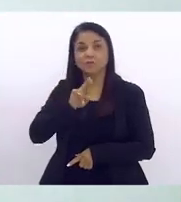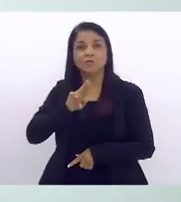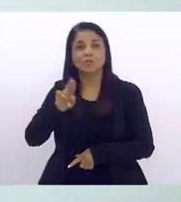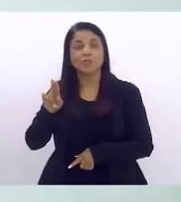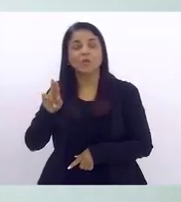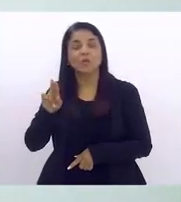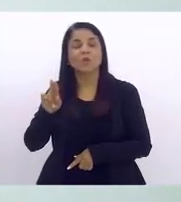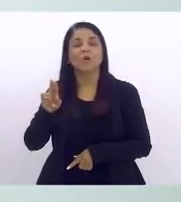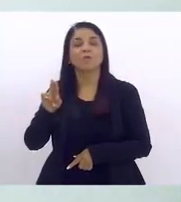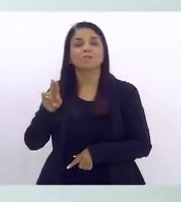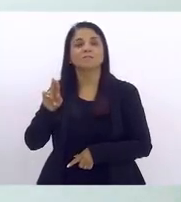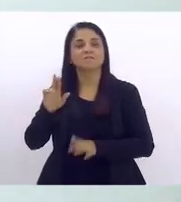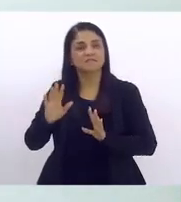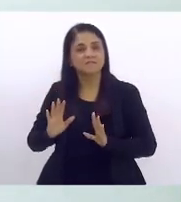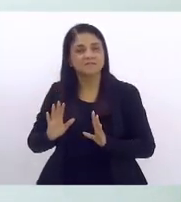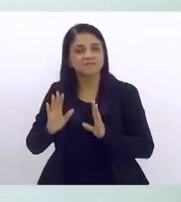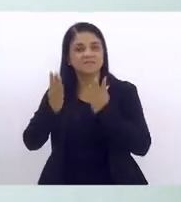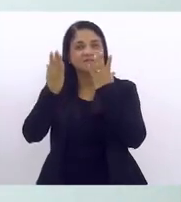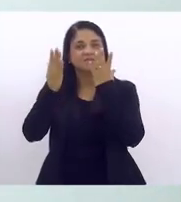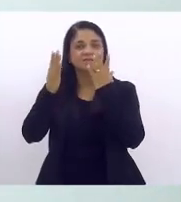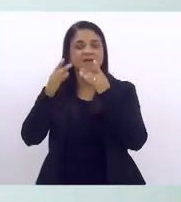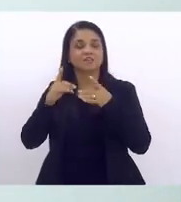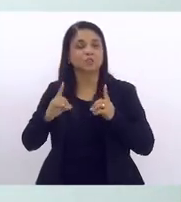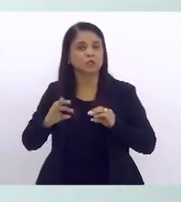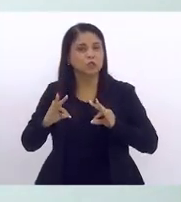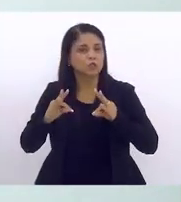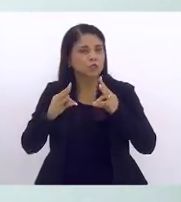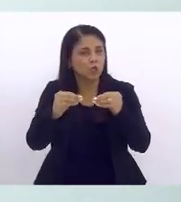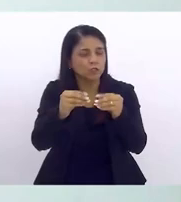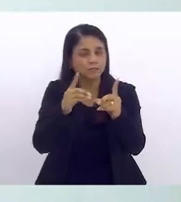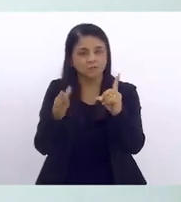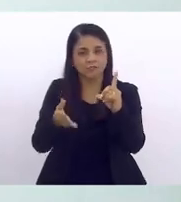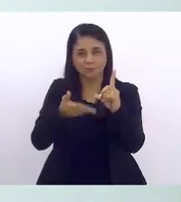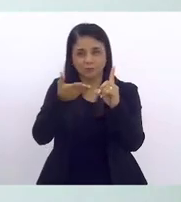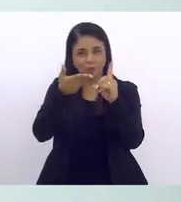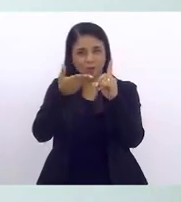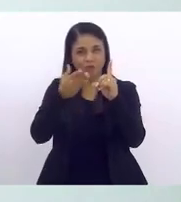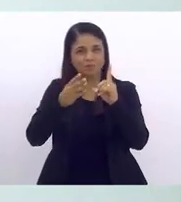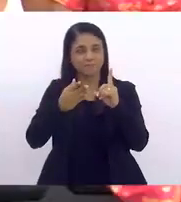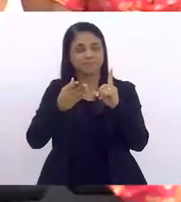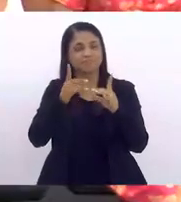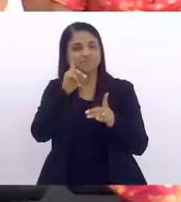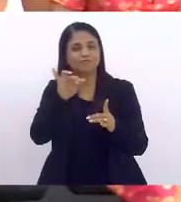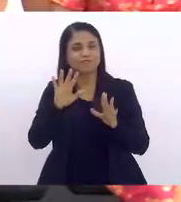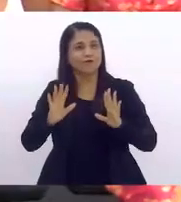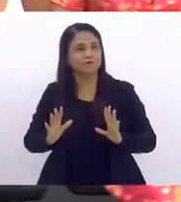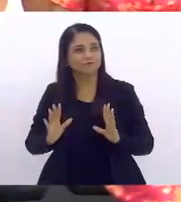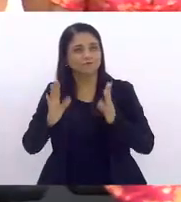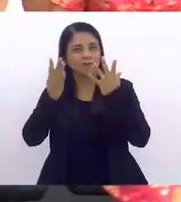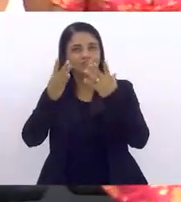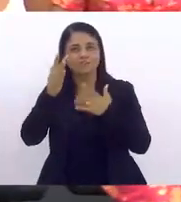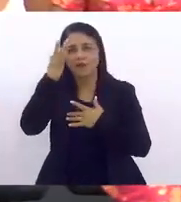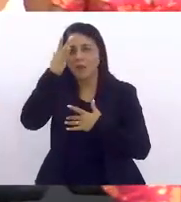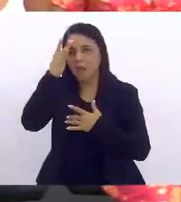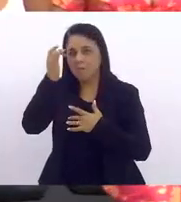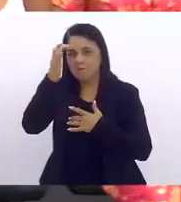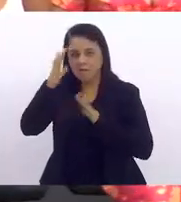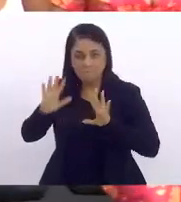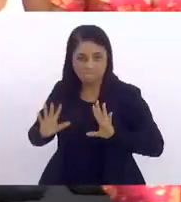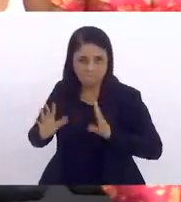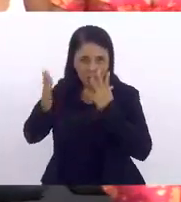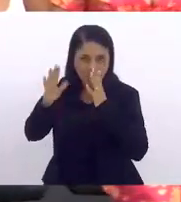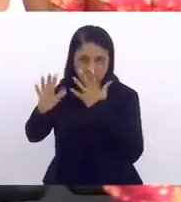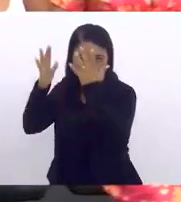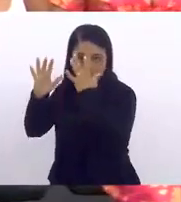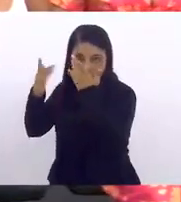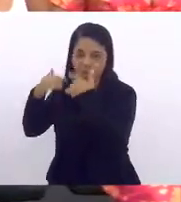eu aproveito para saudar aqui todas as doulas aí por esse dia que está sendo festejado, né, e que amanhã vai ser bem comemorado.